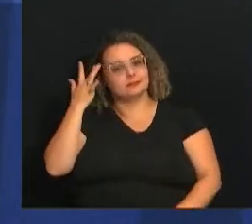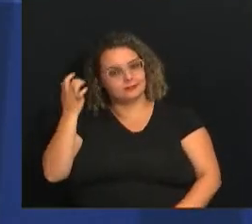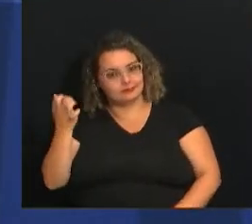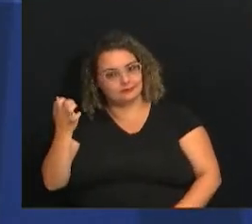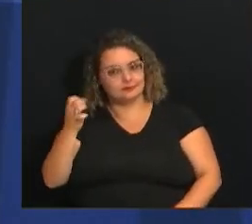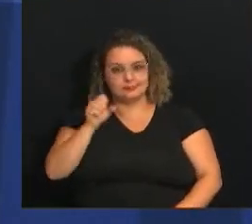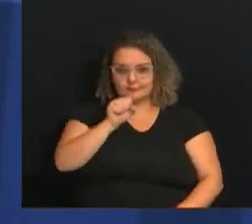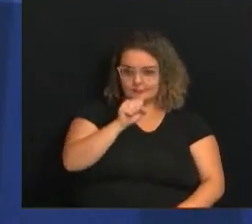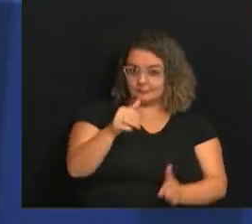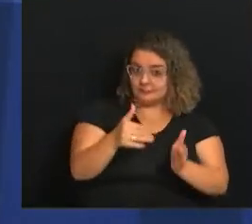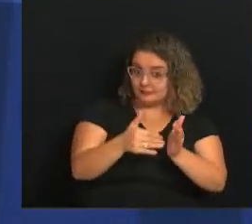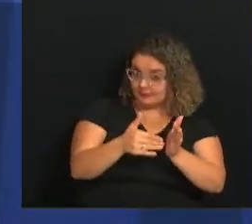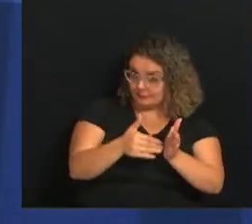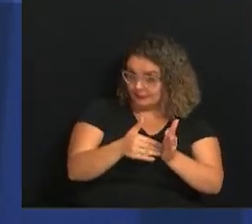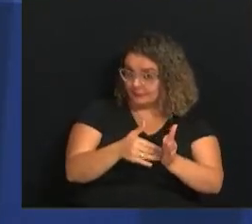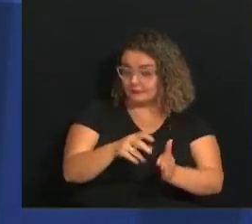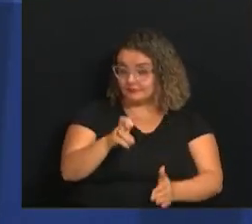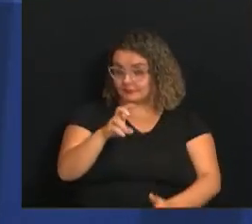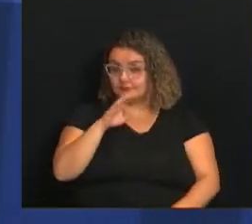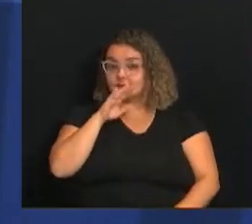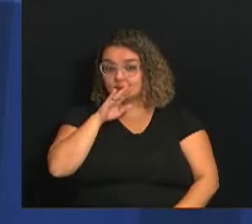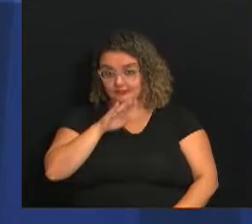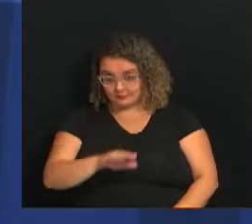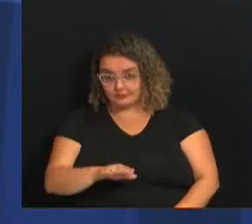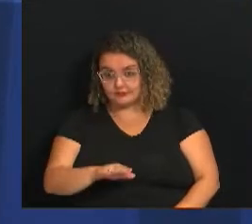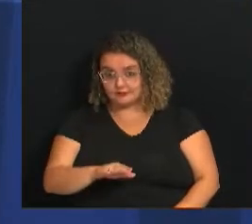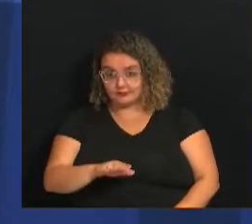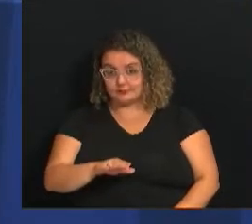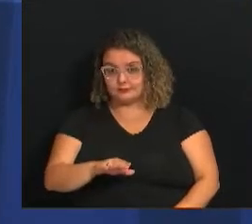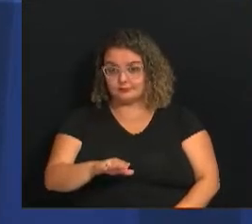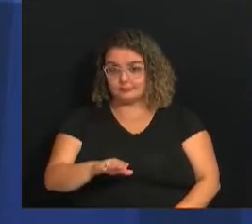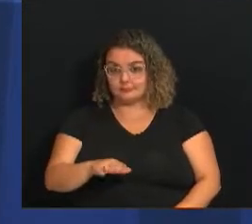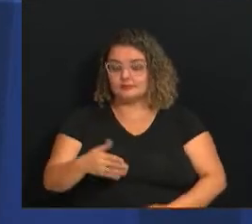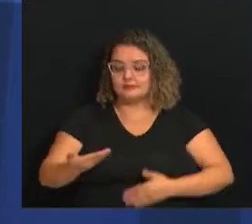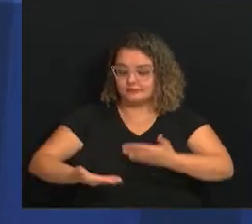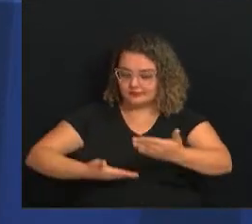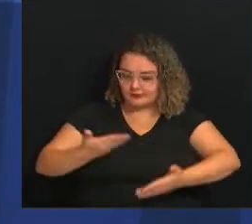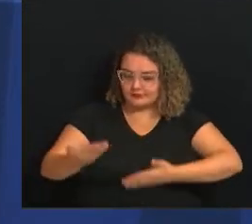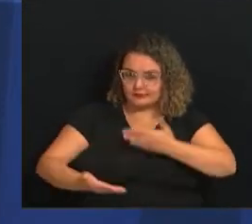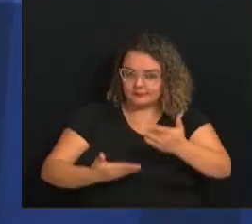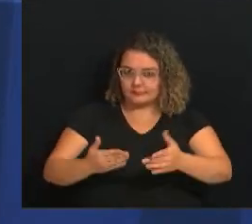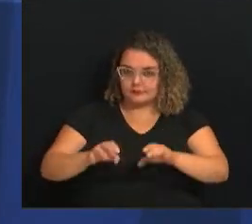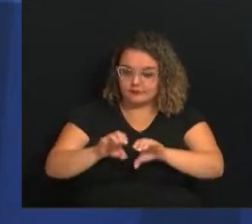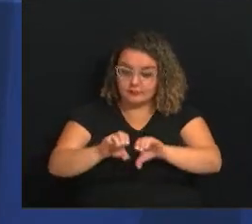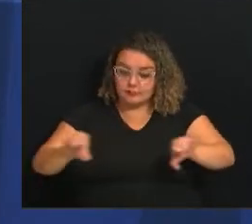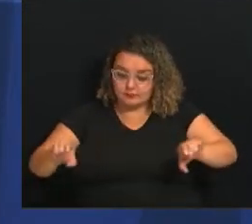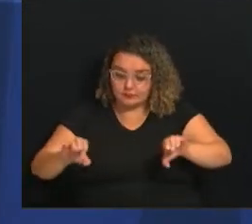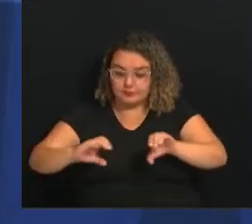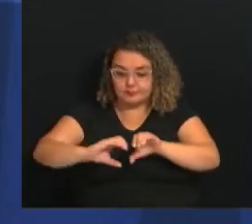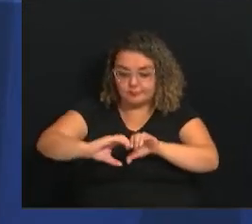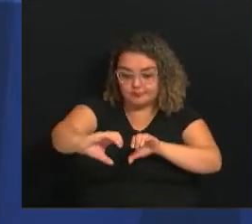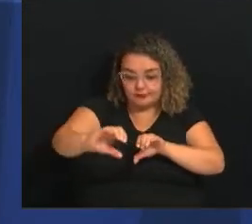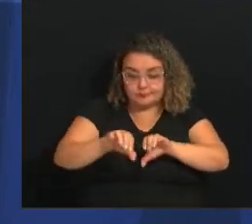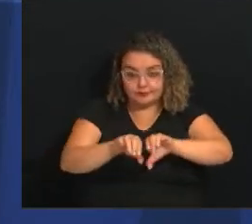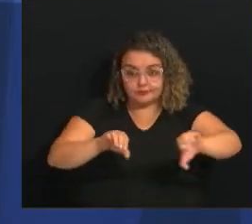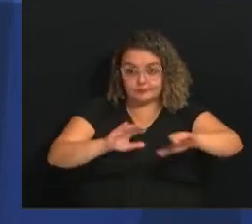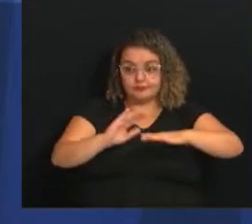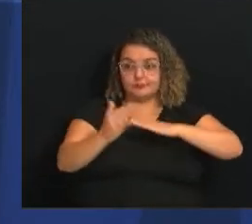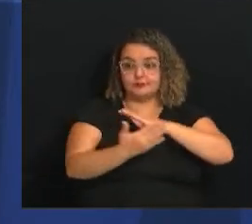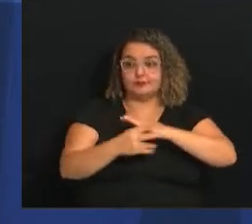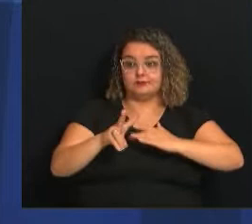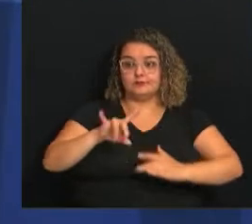às 5 horas da tarde, para realizar um serviço de interligação de rede nos bairros